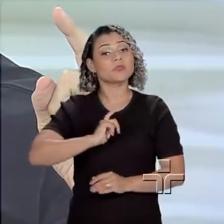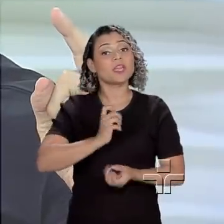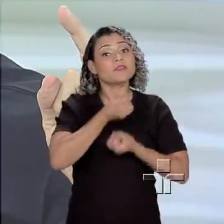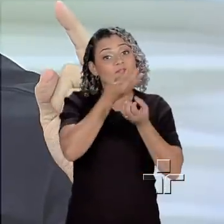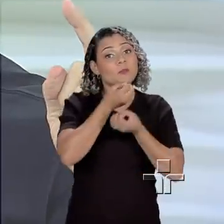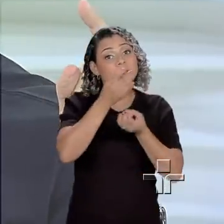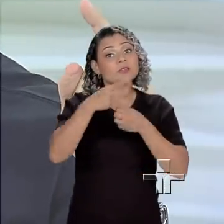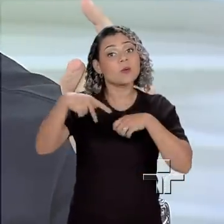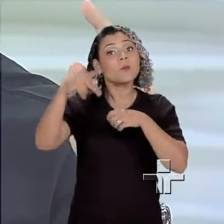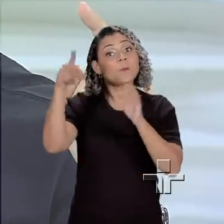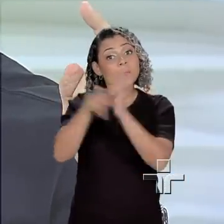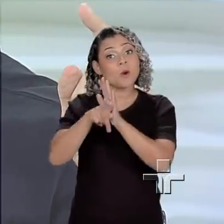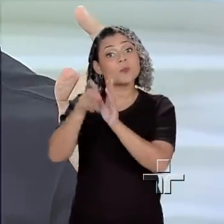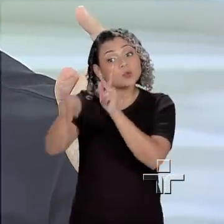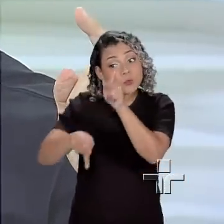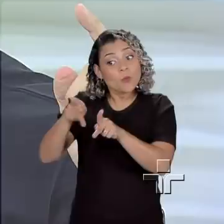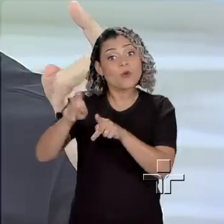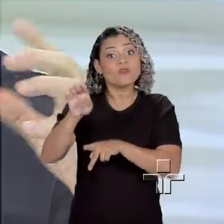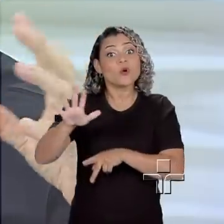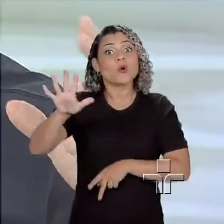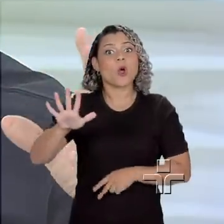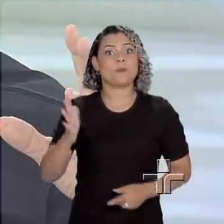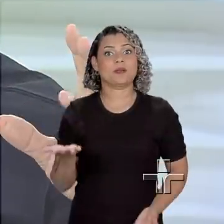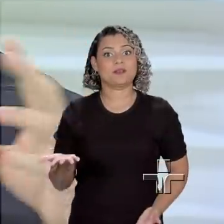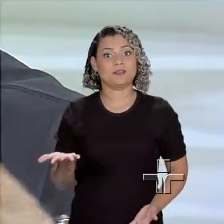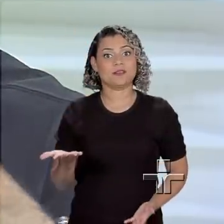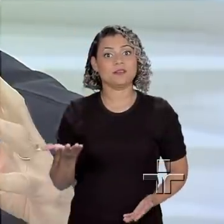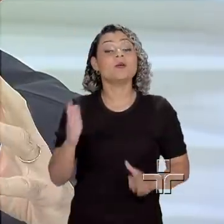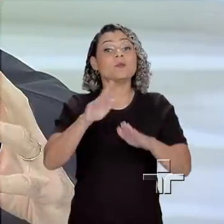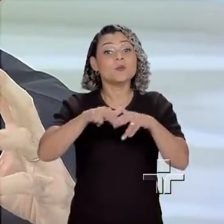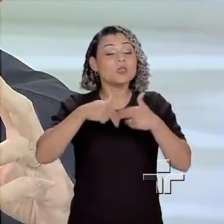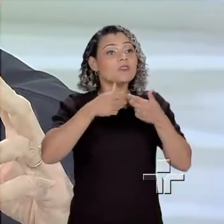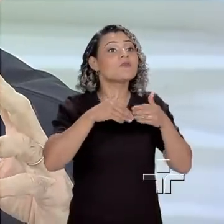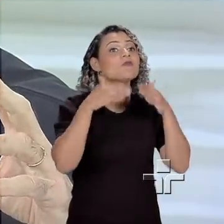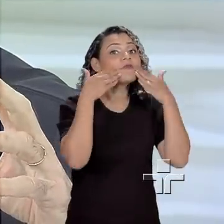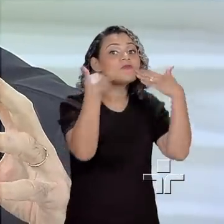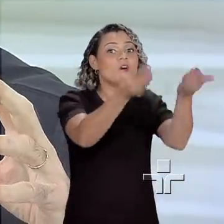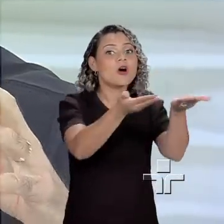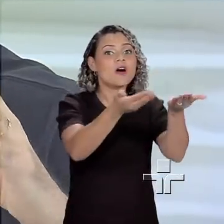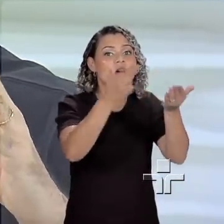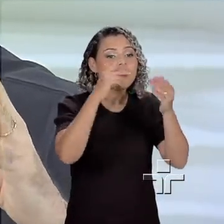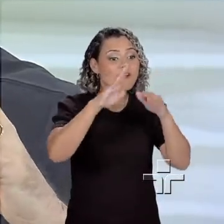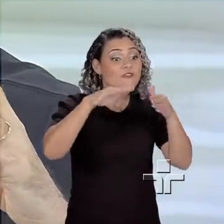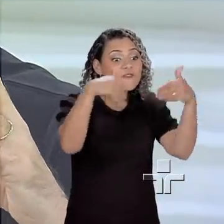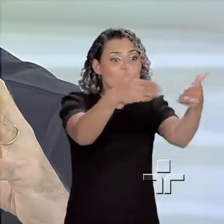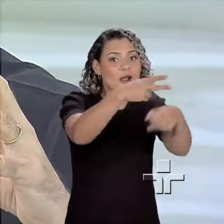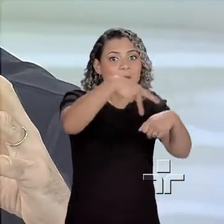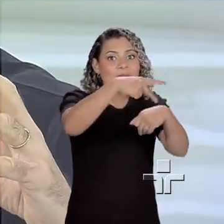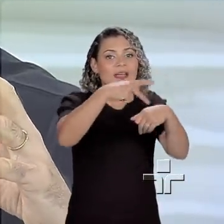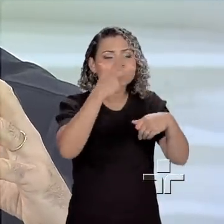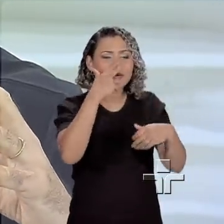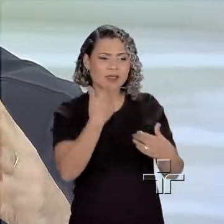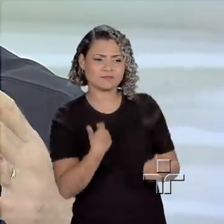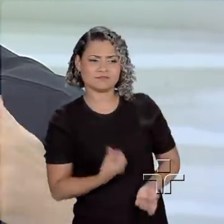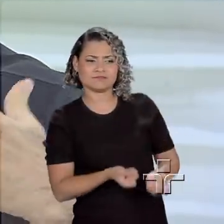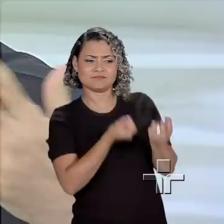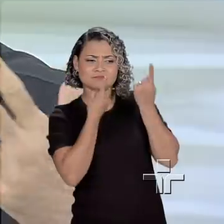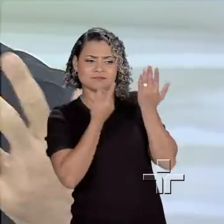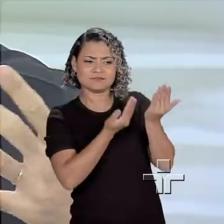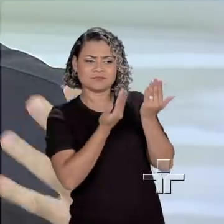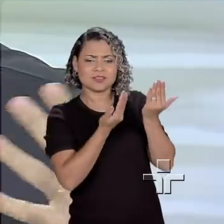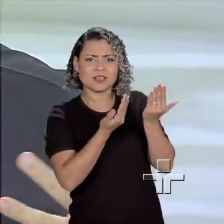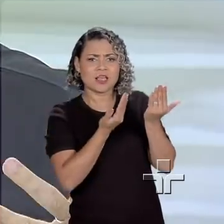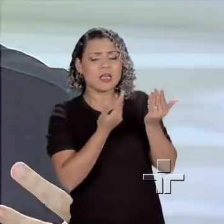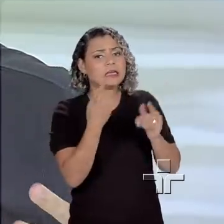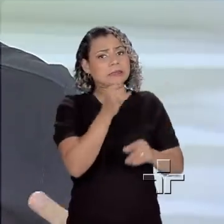site, seja onde eles estiveram. Então, isso cria uma anomalia, assim, esquisita, porque, tudo bem, se